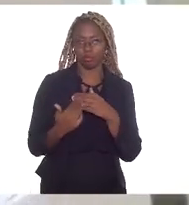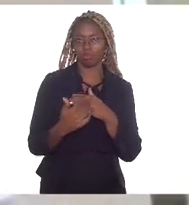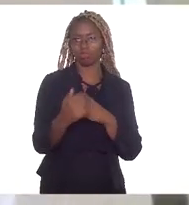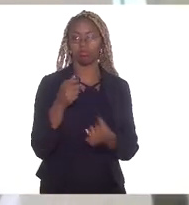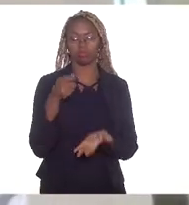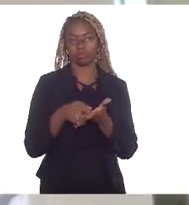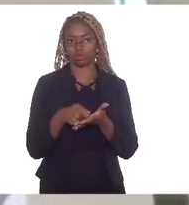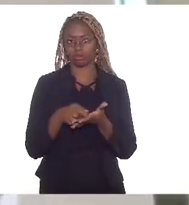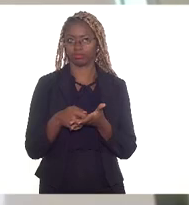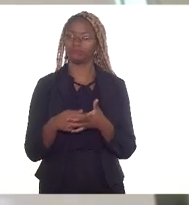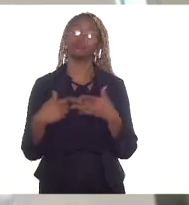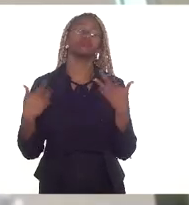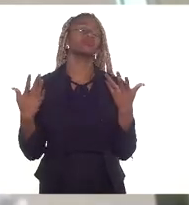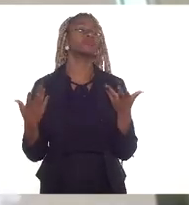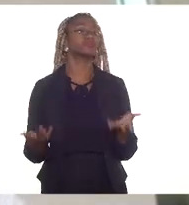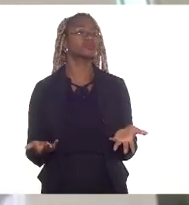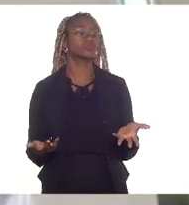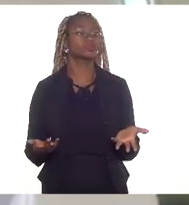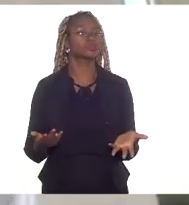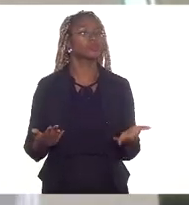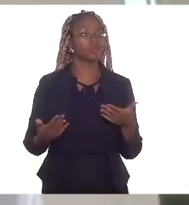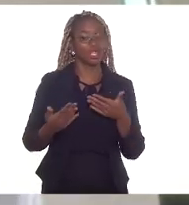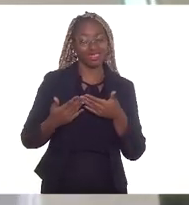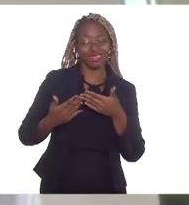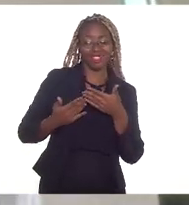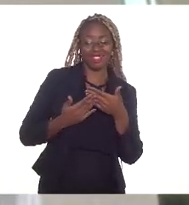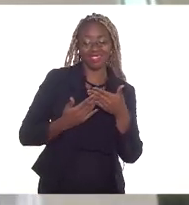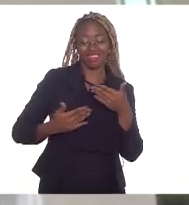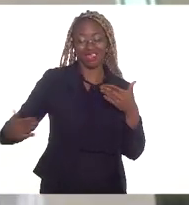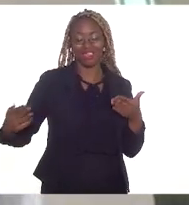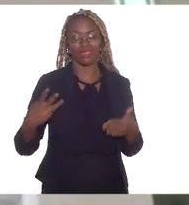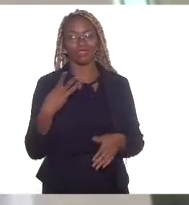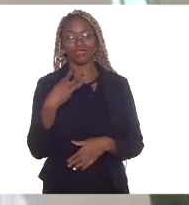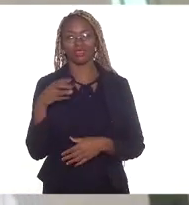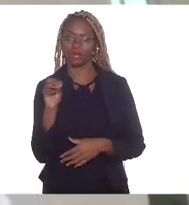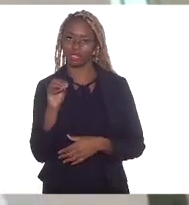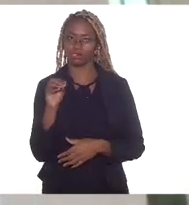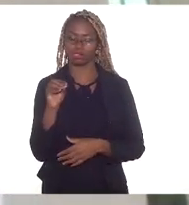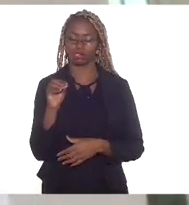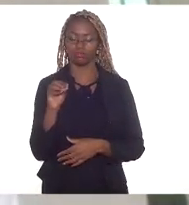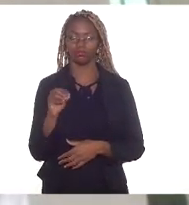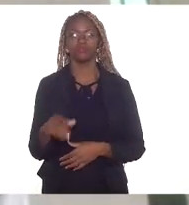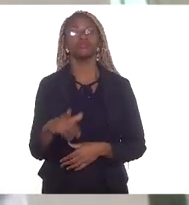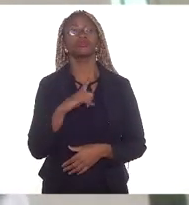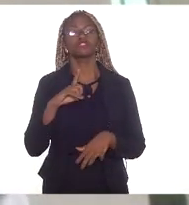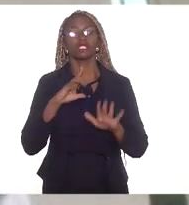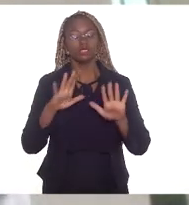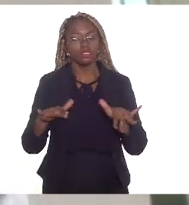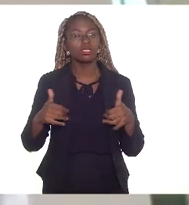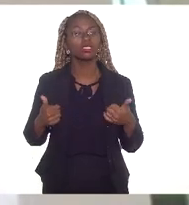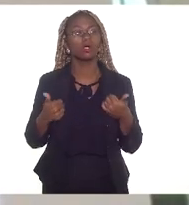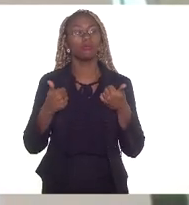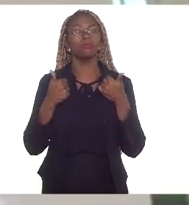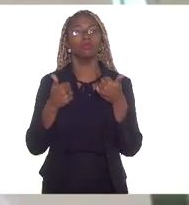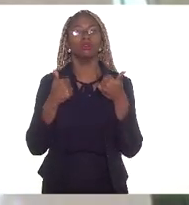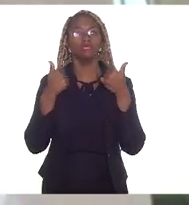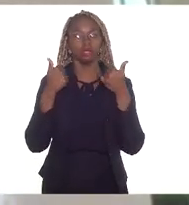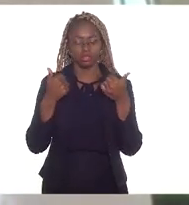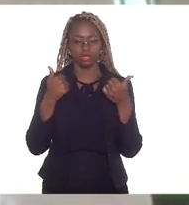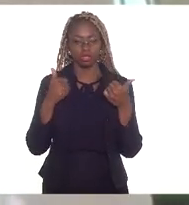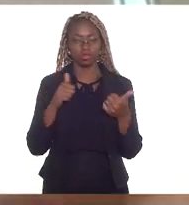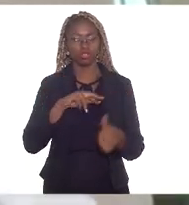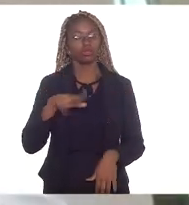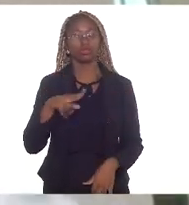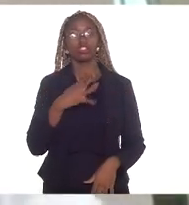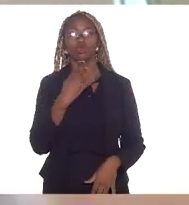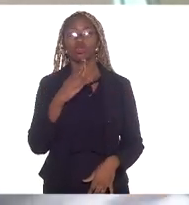Então, assim, na hora que você alongar ela para 30, tá? Você vai ter uma melhoria, mas não uma melhoria de